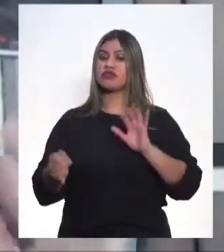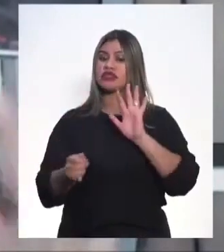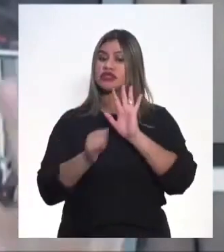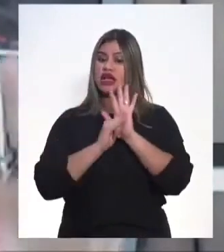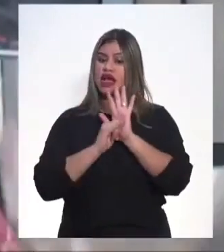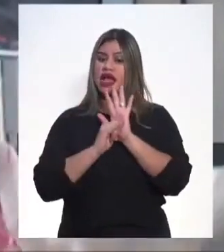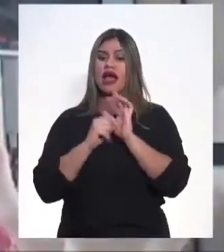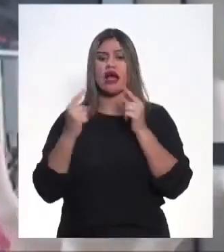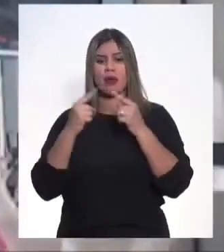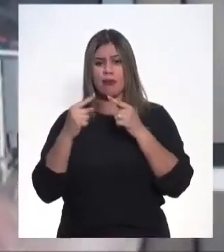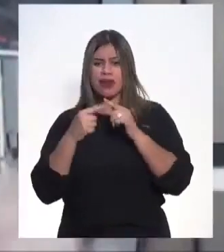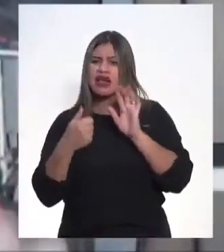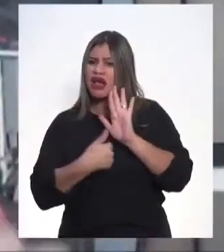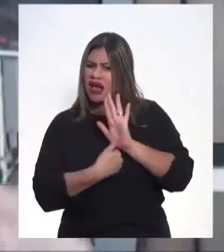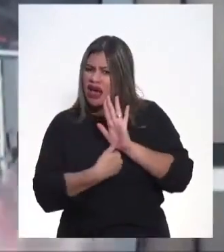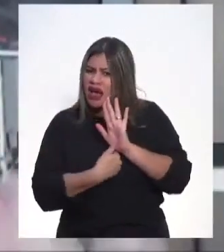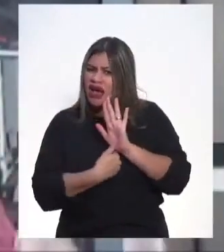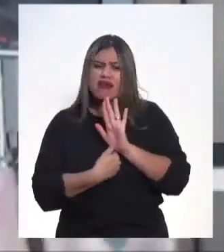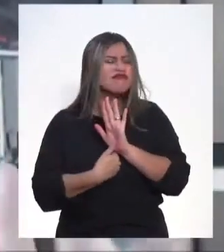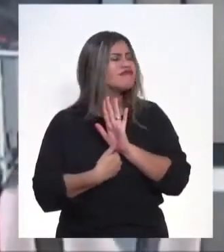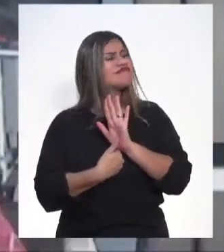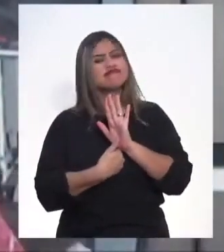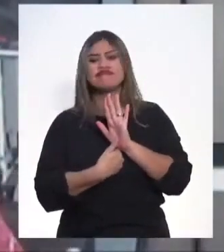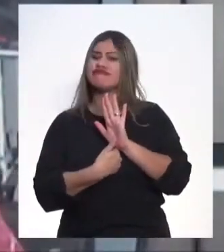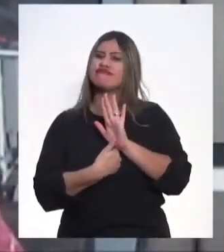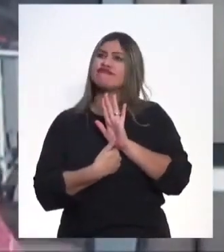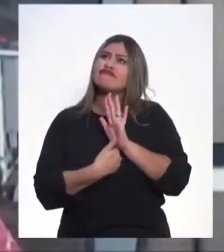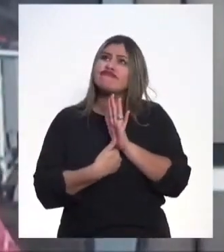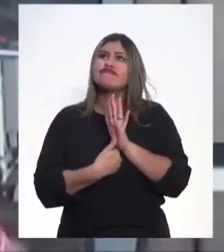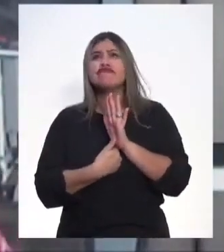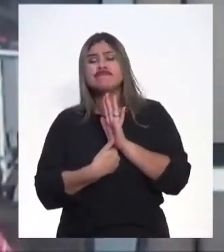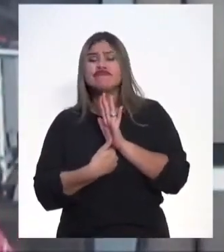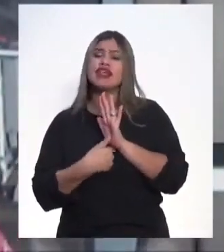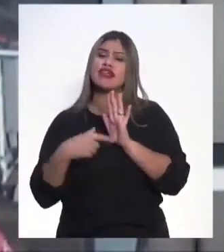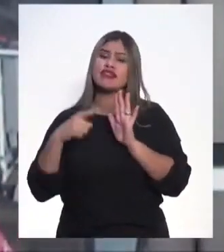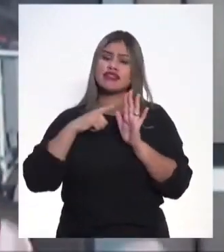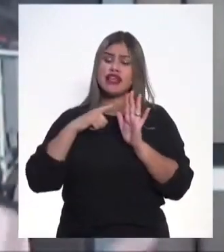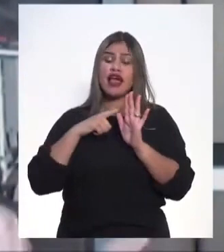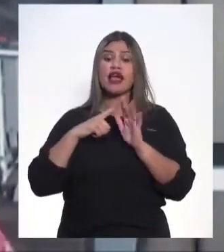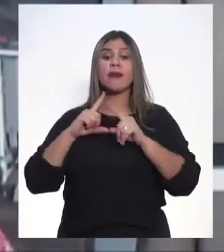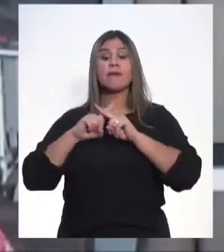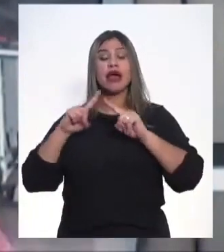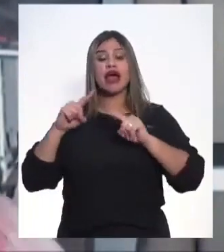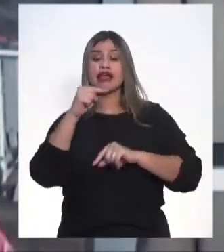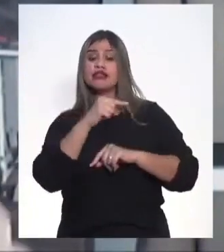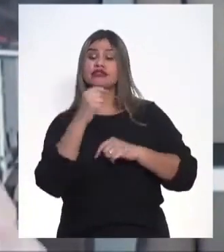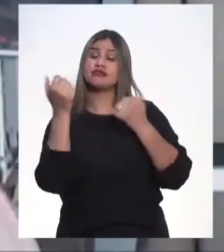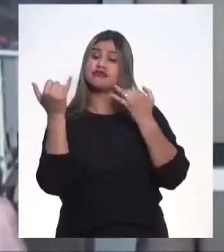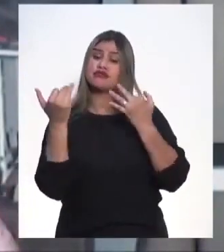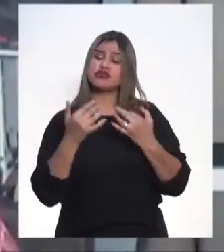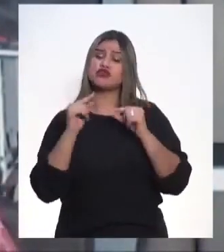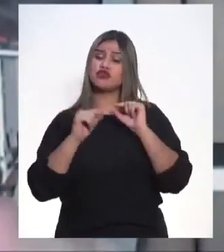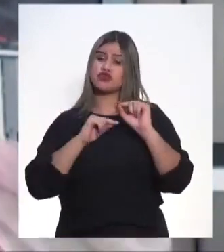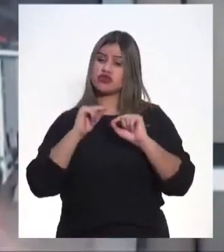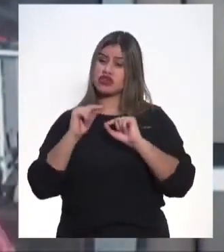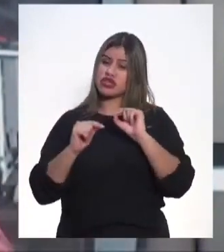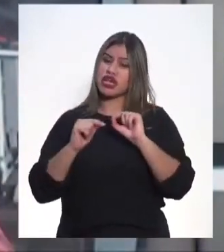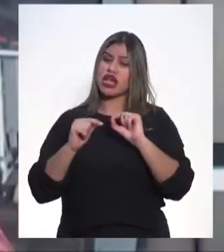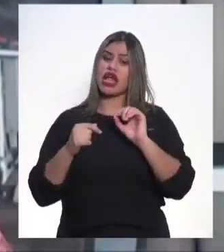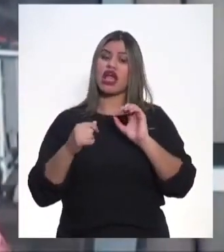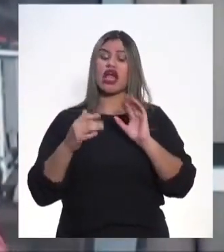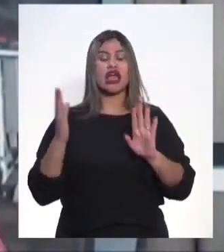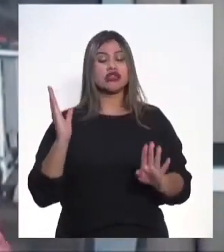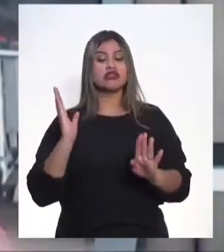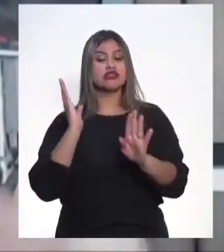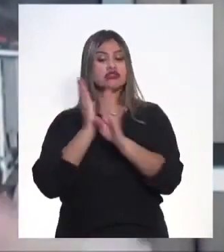nos reportamos, né, aos nossos documentos. E o que esse documento diz, né? Esse documento nos